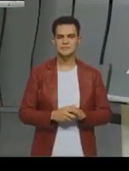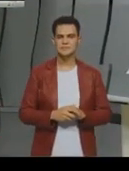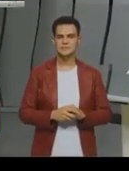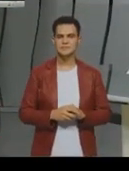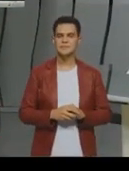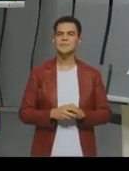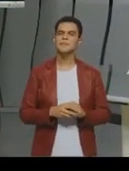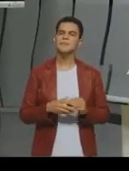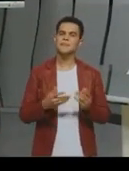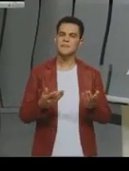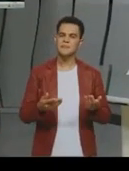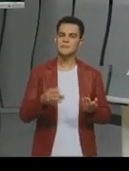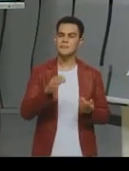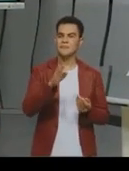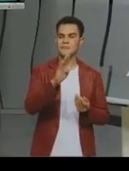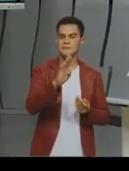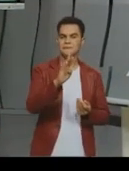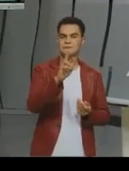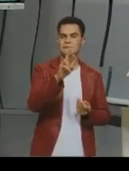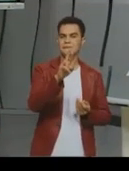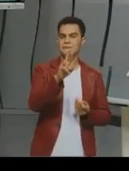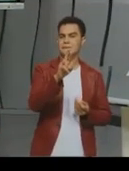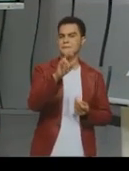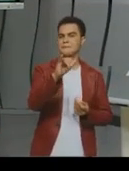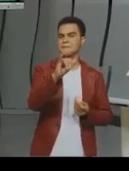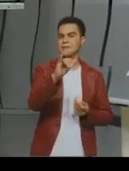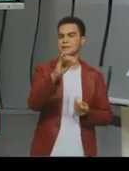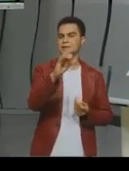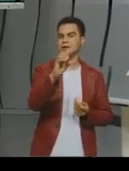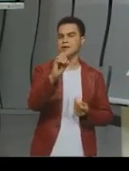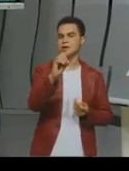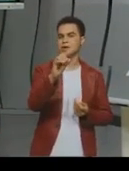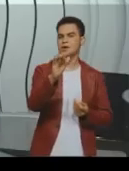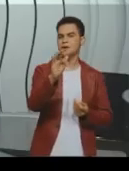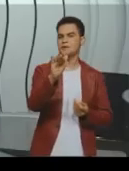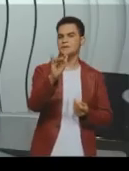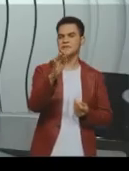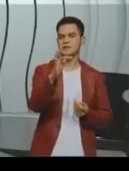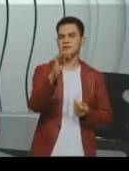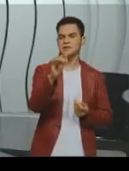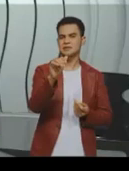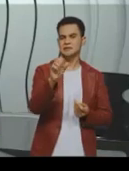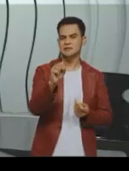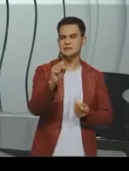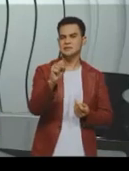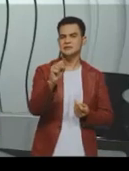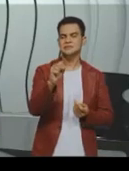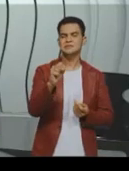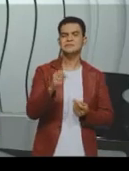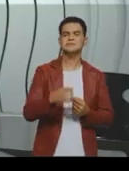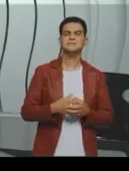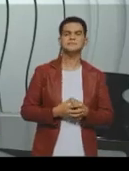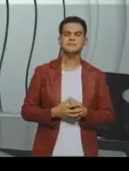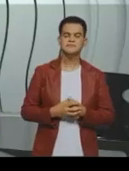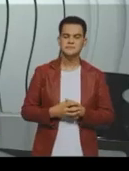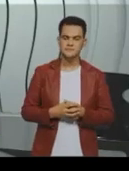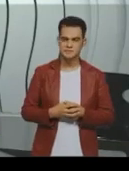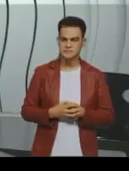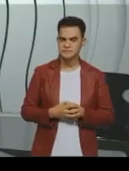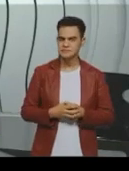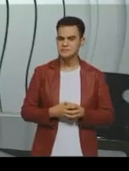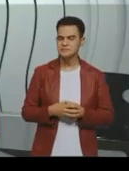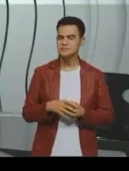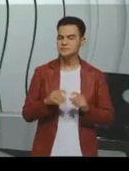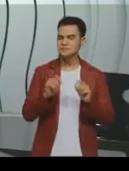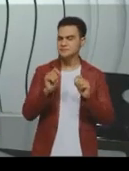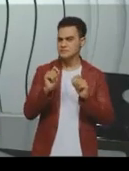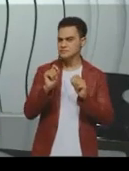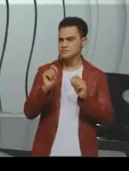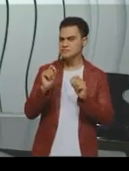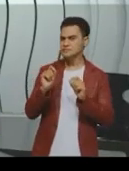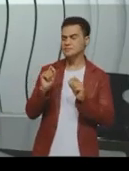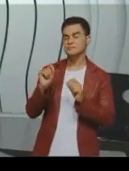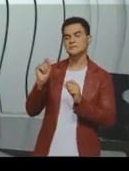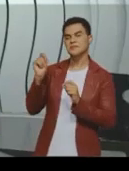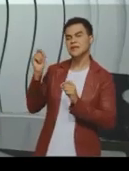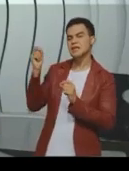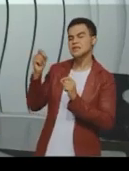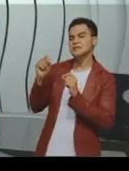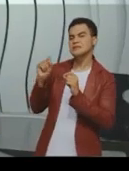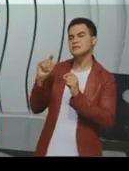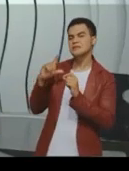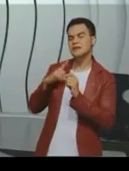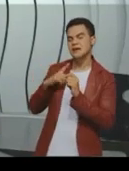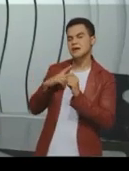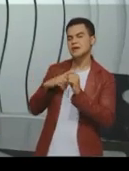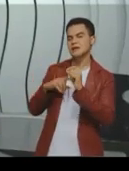são aqueles seres bem, aquelas plantinhas mais bonitinhas, mais simplesinhas, né? Elas não vão possuir raiz, caule, folha